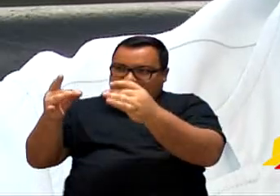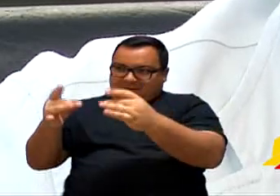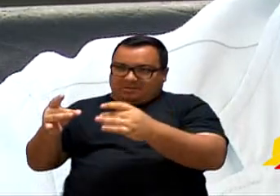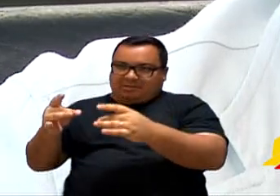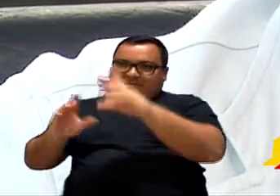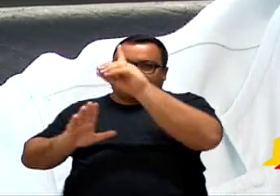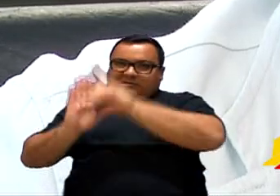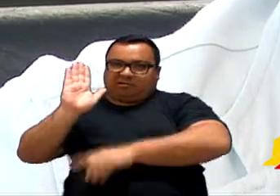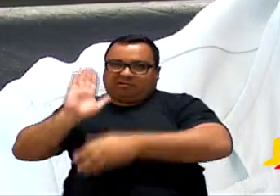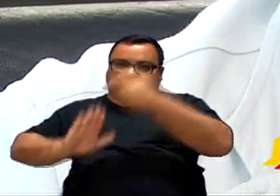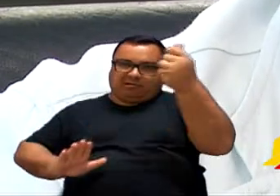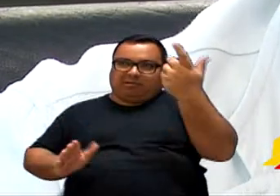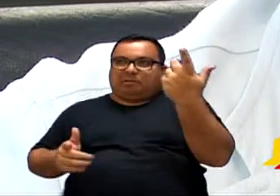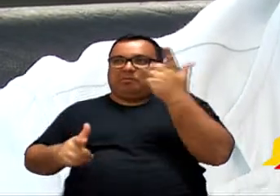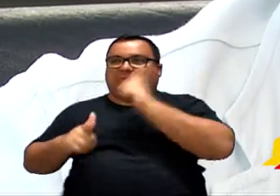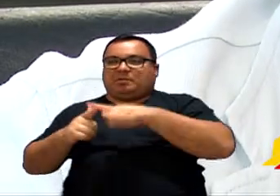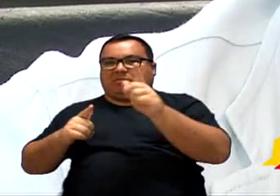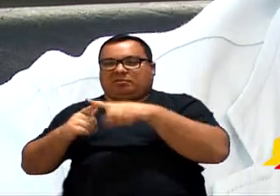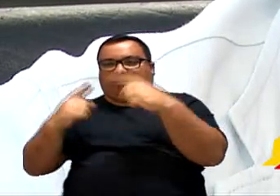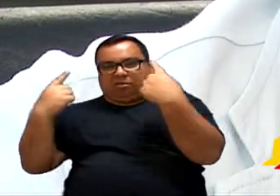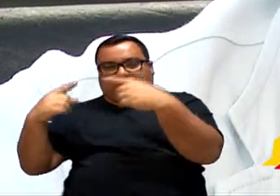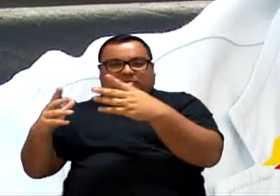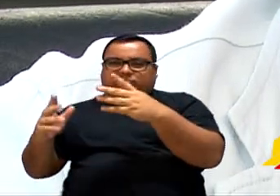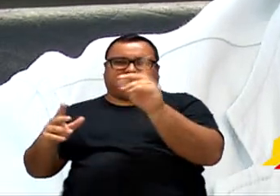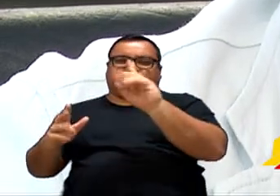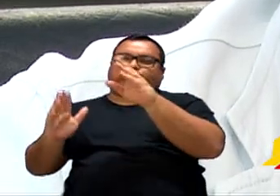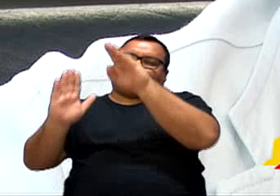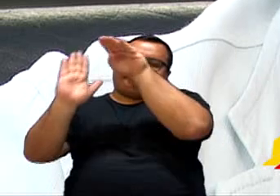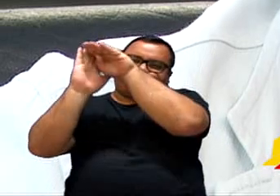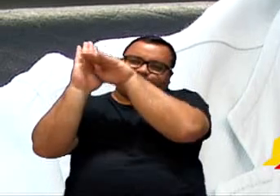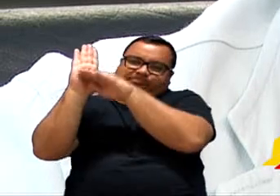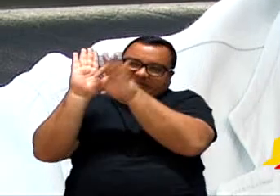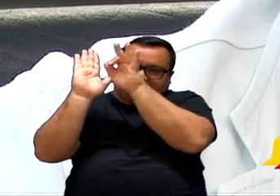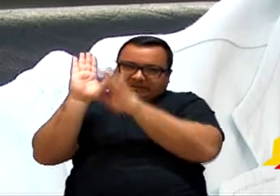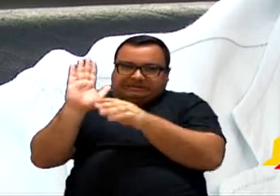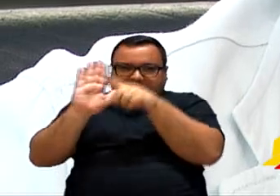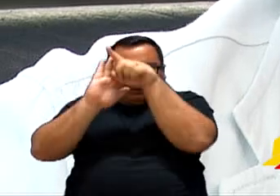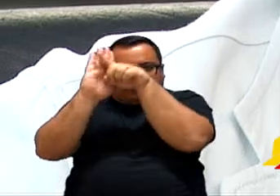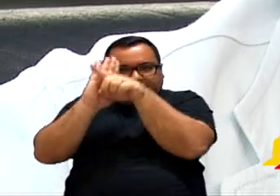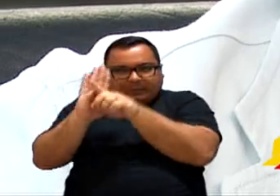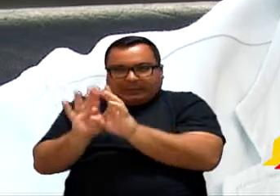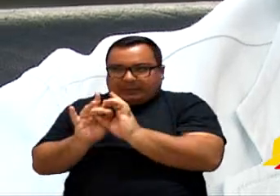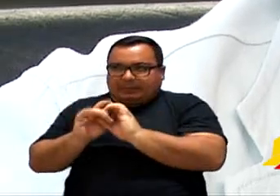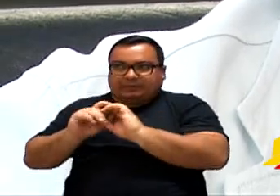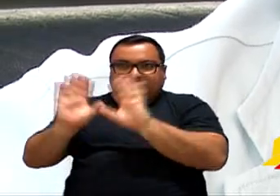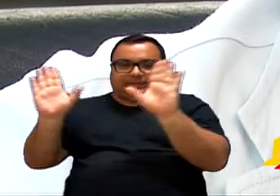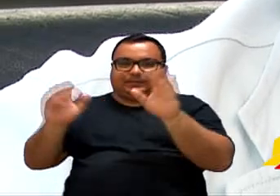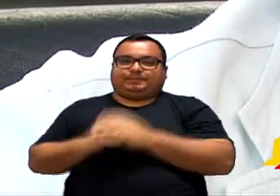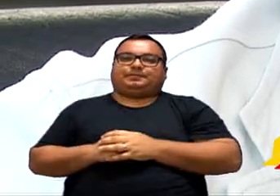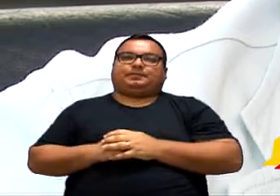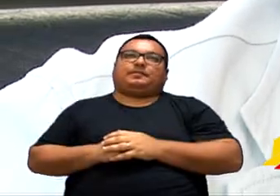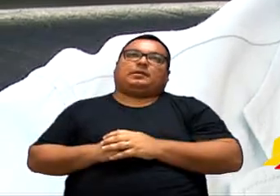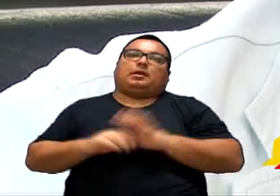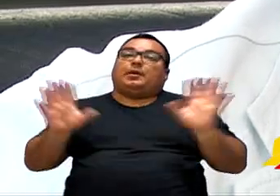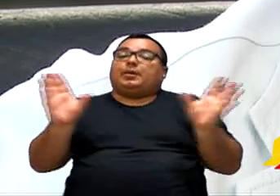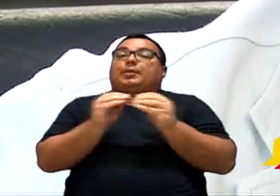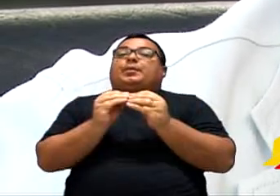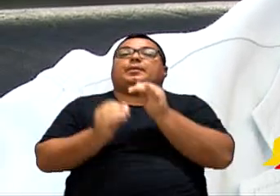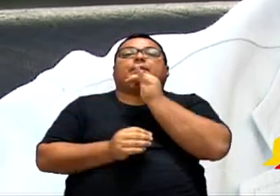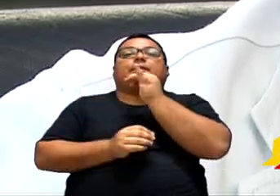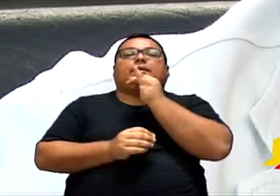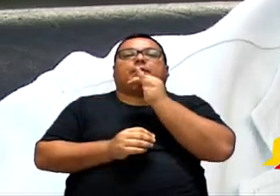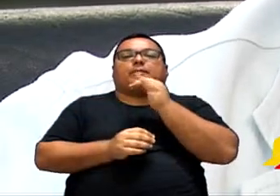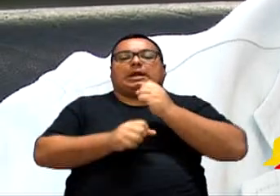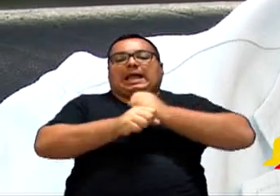ou comprometa a FUNSERV. Em poucas palavras, é o seguinte. A pessoa trabalhou 30 anos, 15 no